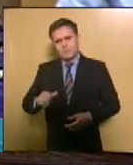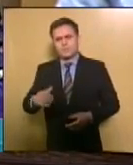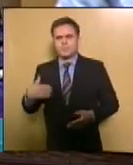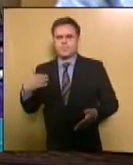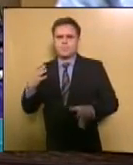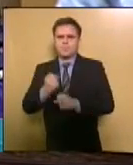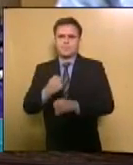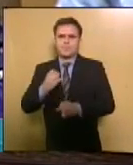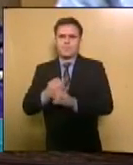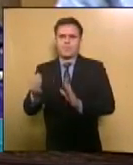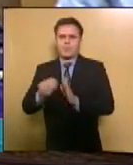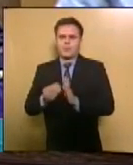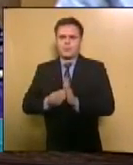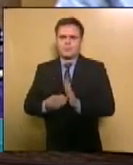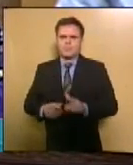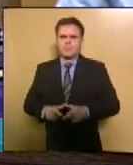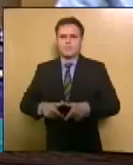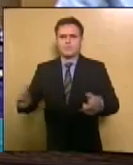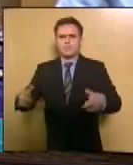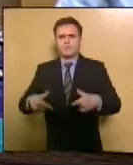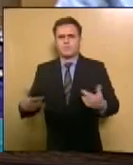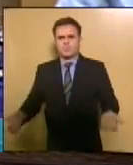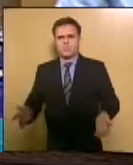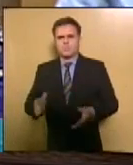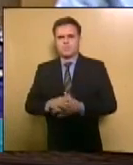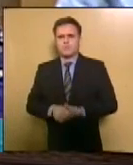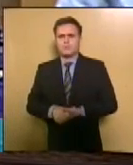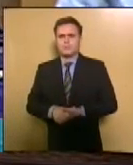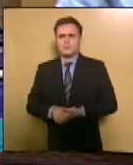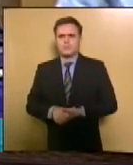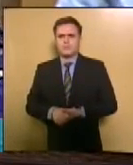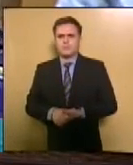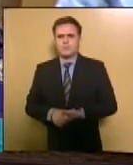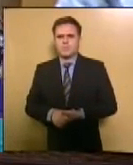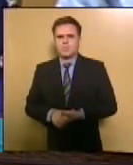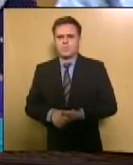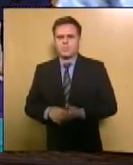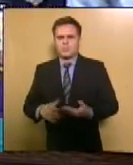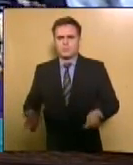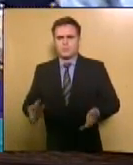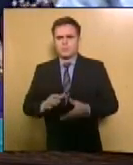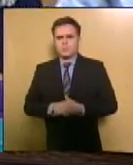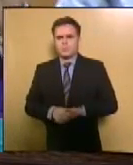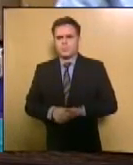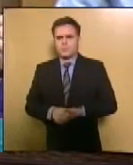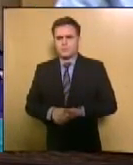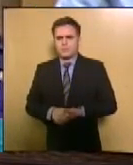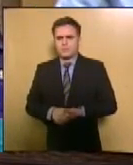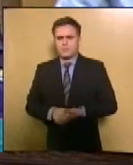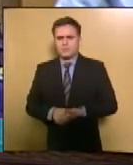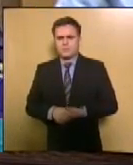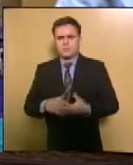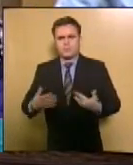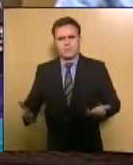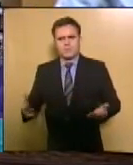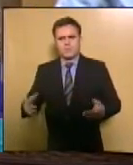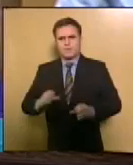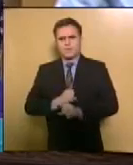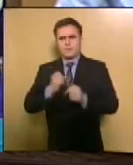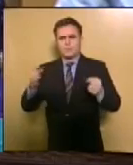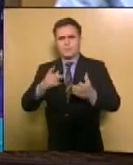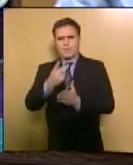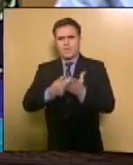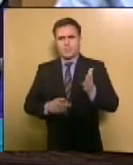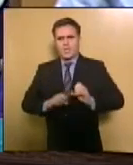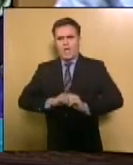uma crescente muito grande e hoje nós conseguimos controlar com o projeto acorde com